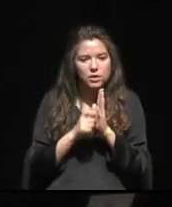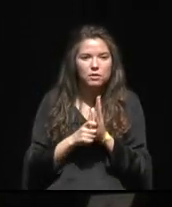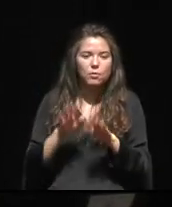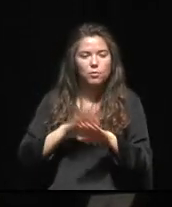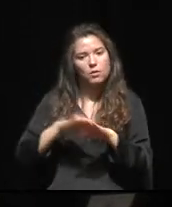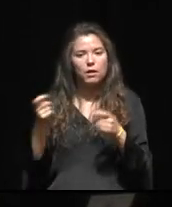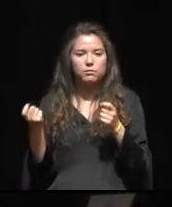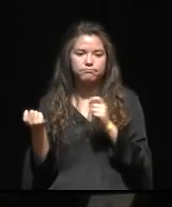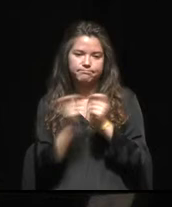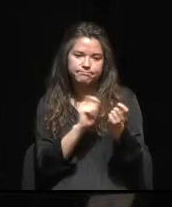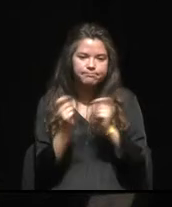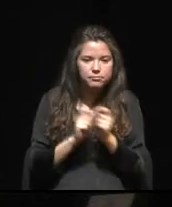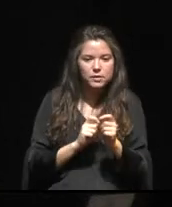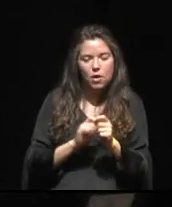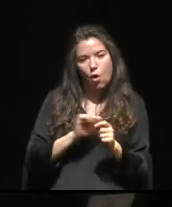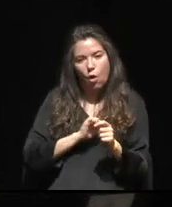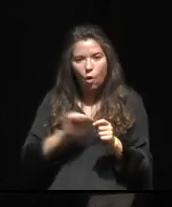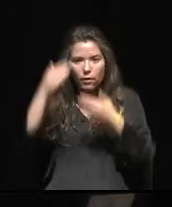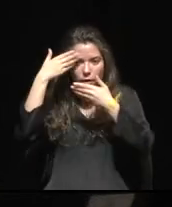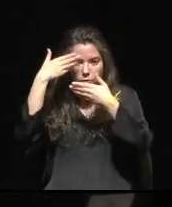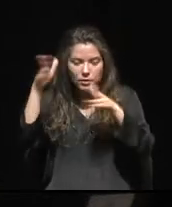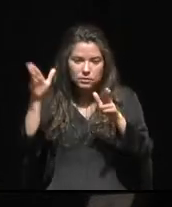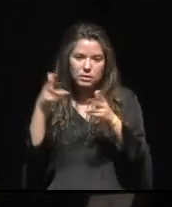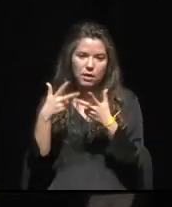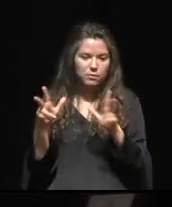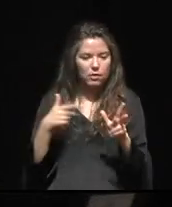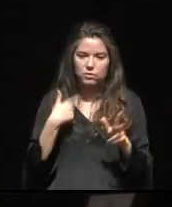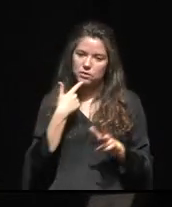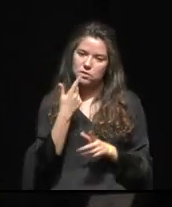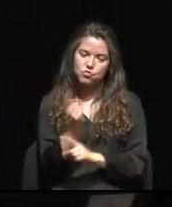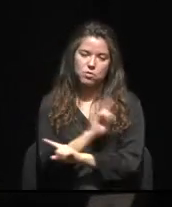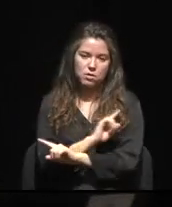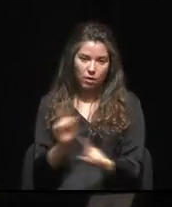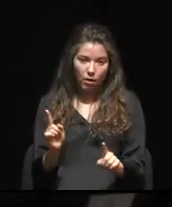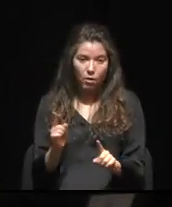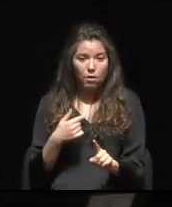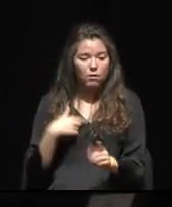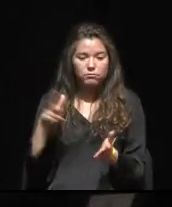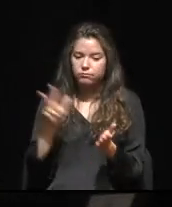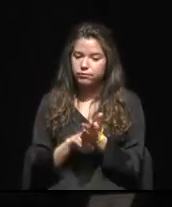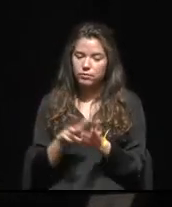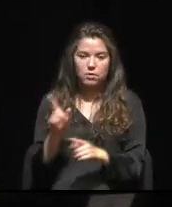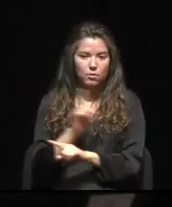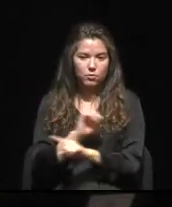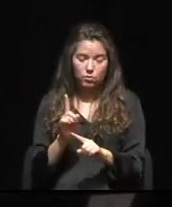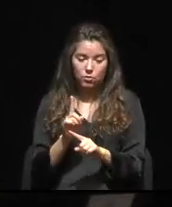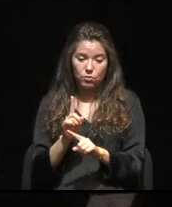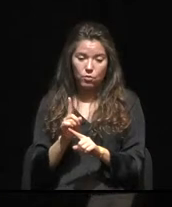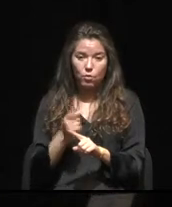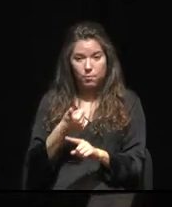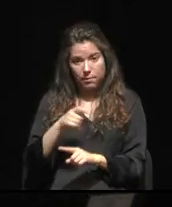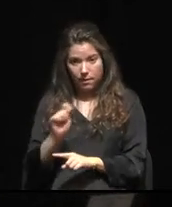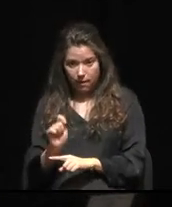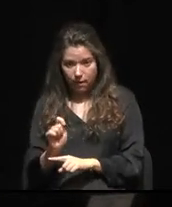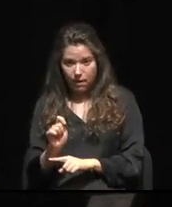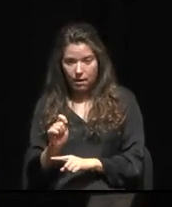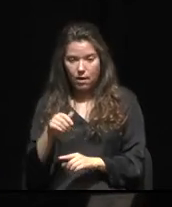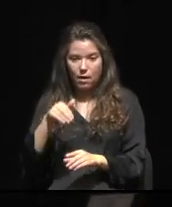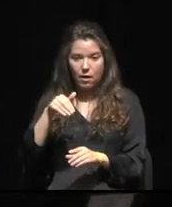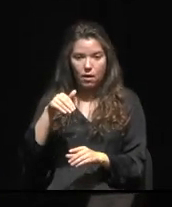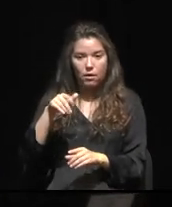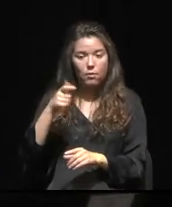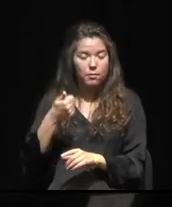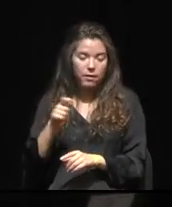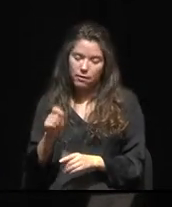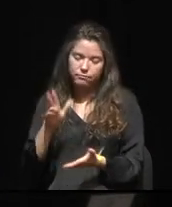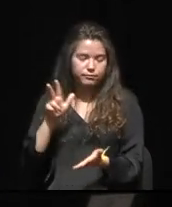conflito que combatem as democracias liberais dizemos que não não aprovamos o o bloco o bloco de esquerda o voto do bloco